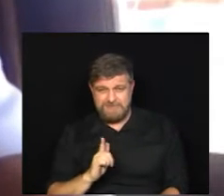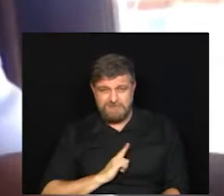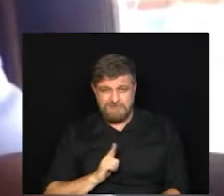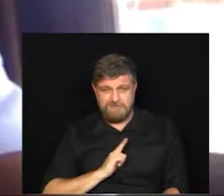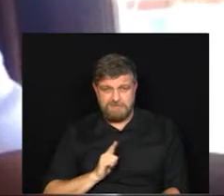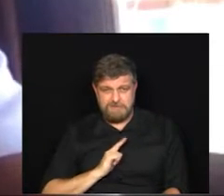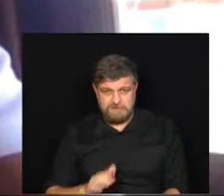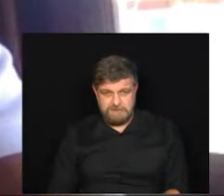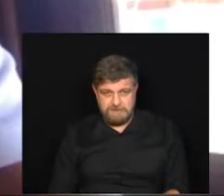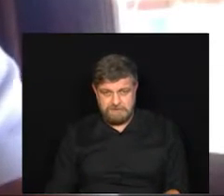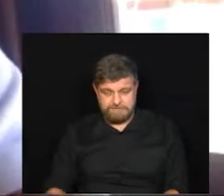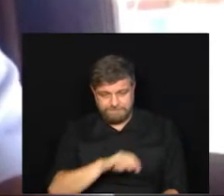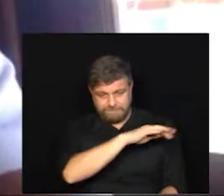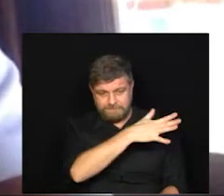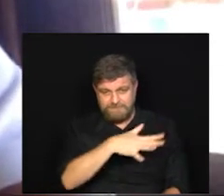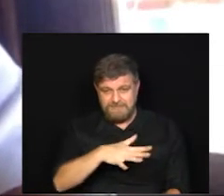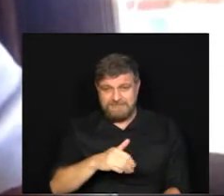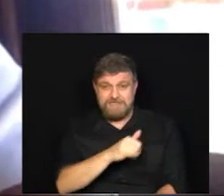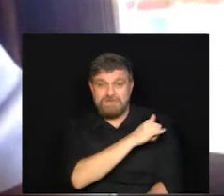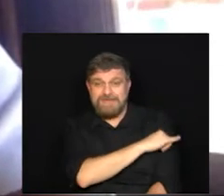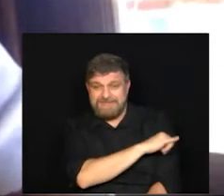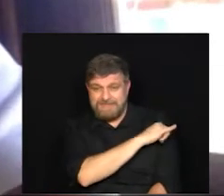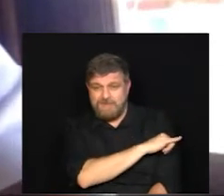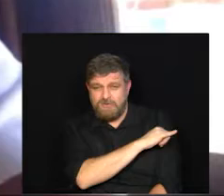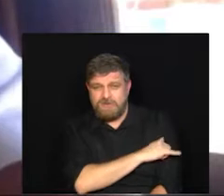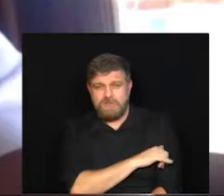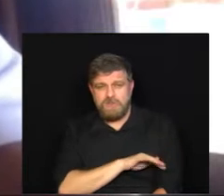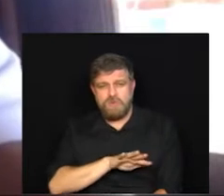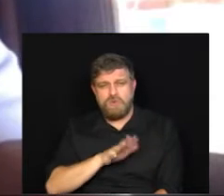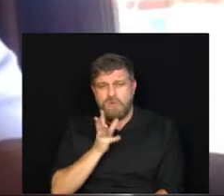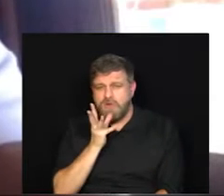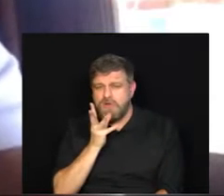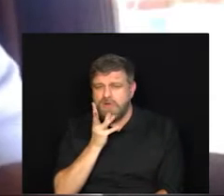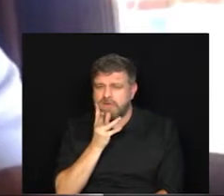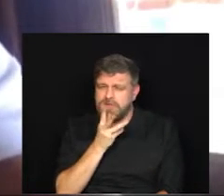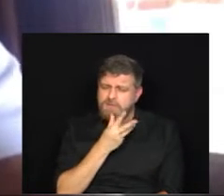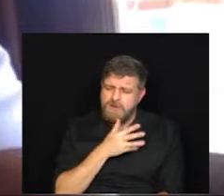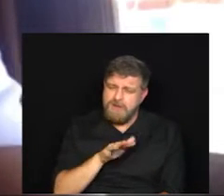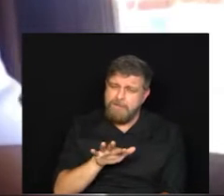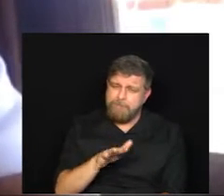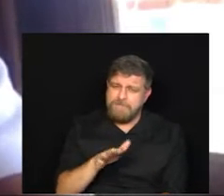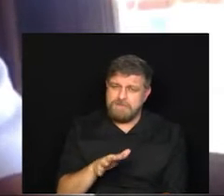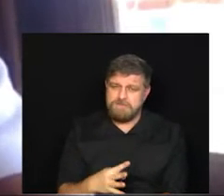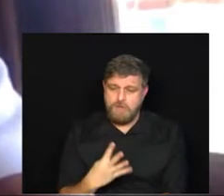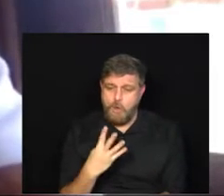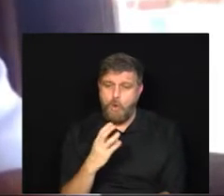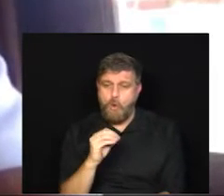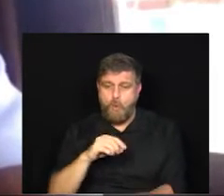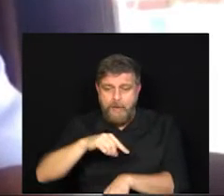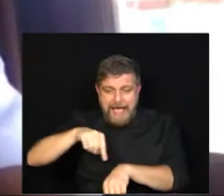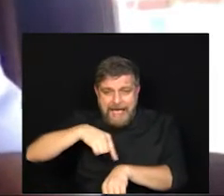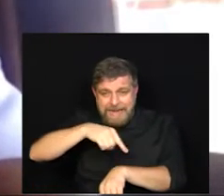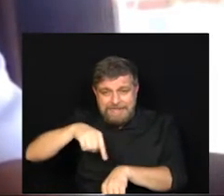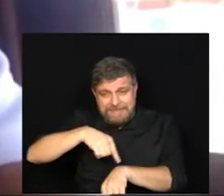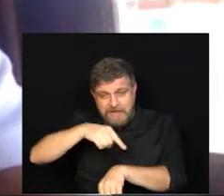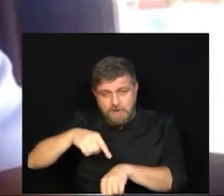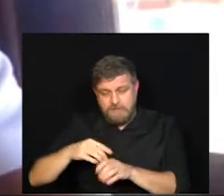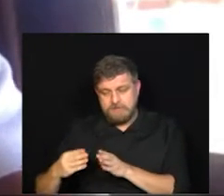Regata Santos Rio. É uma regata que não é tão longa, mas ela dura 40 horas. Então essa